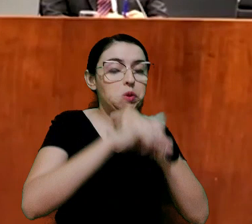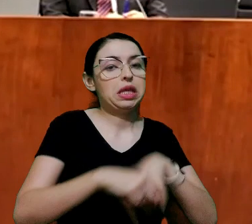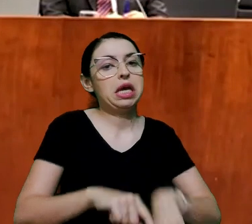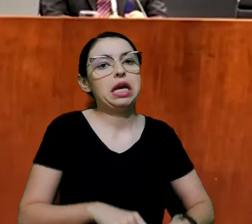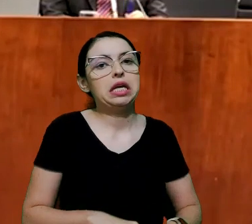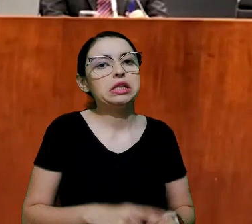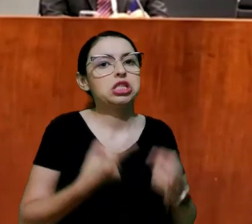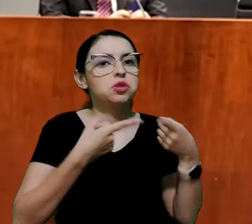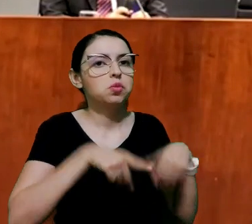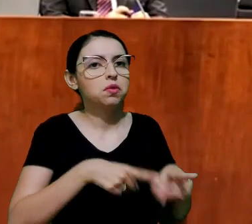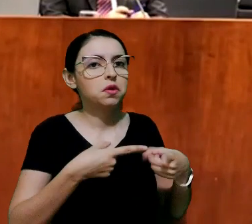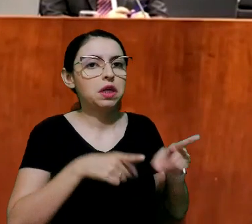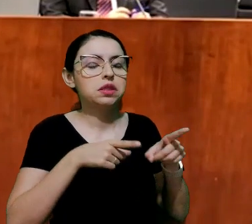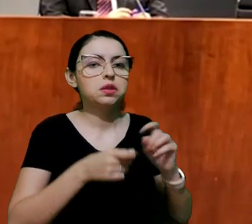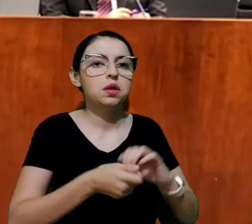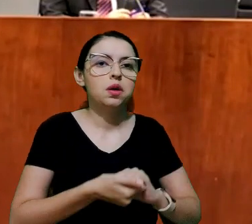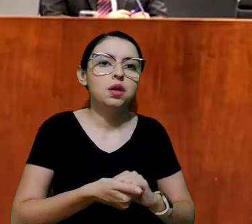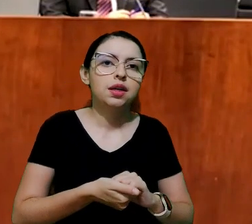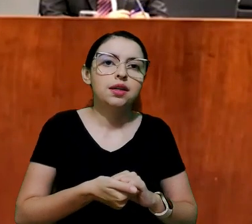provocações